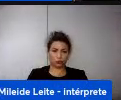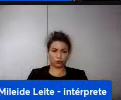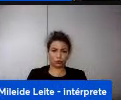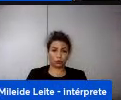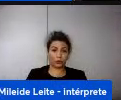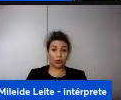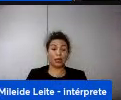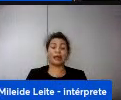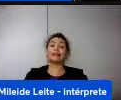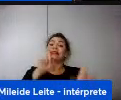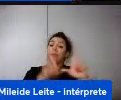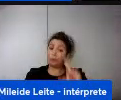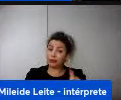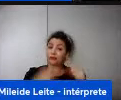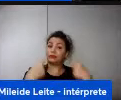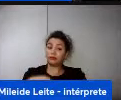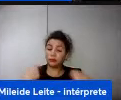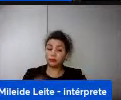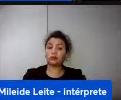Okay? Ela depende também de